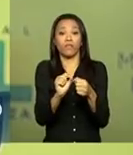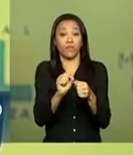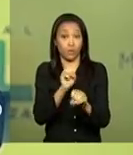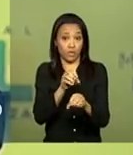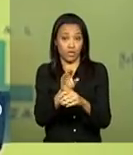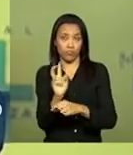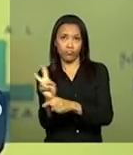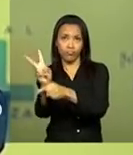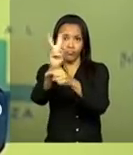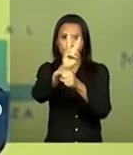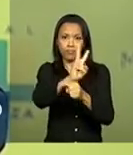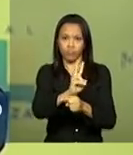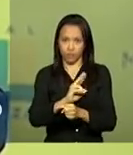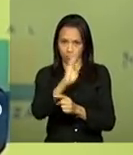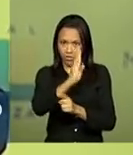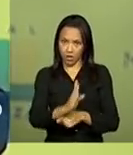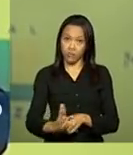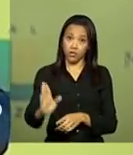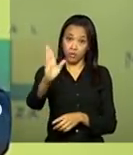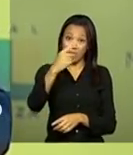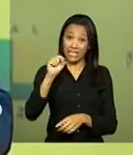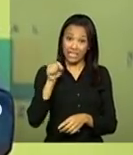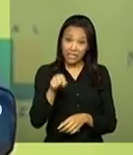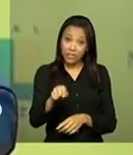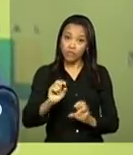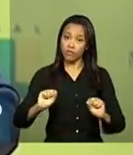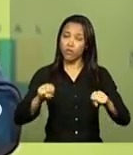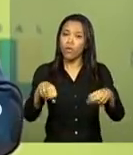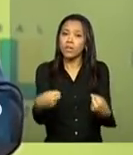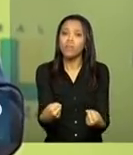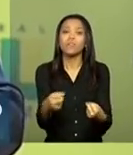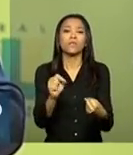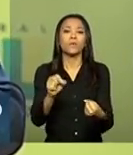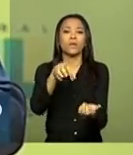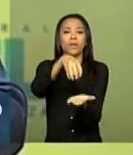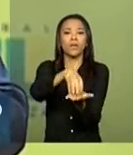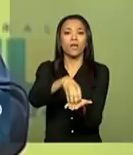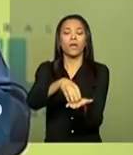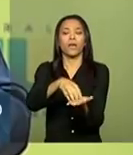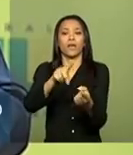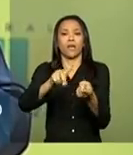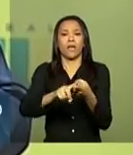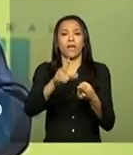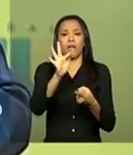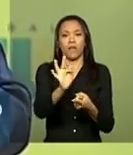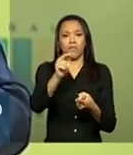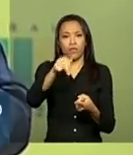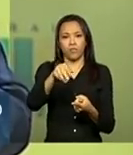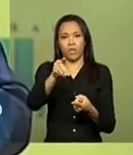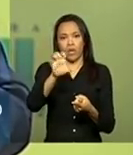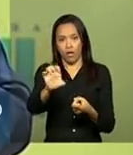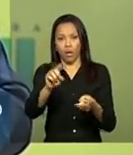reestruturamos muito fortemente as nossas autarquias, FNDE, CAPES,